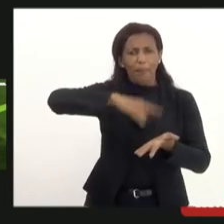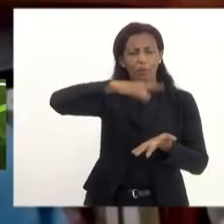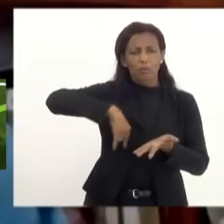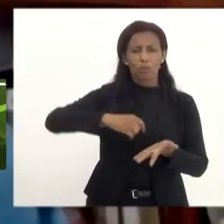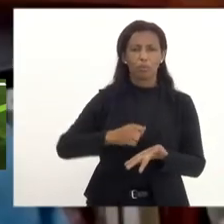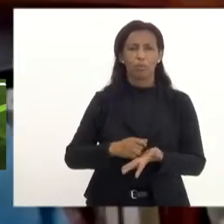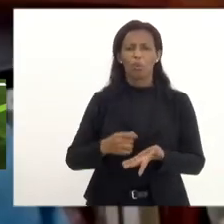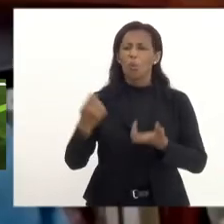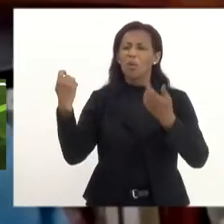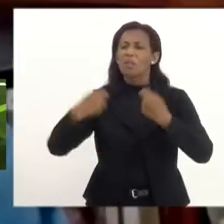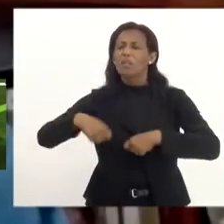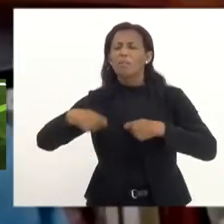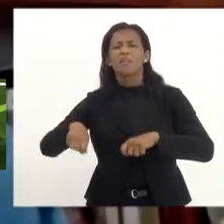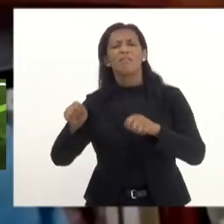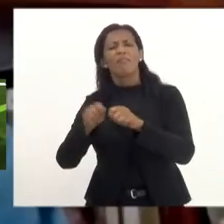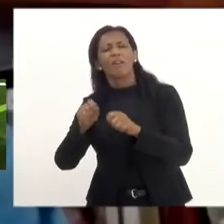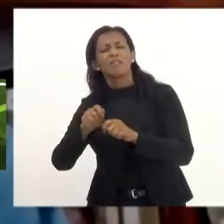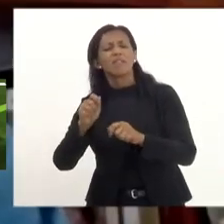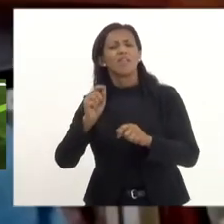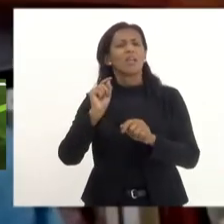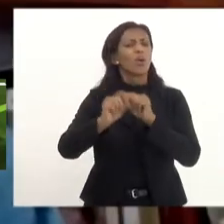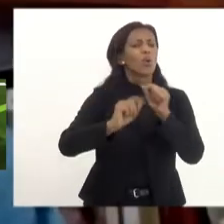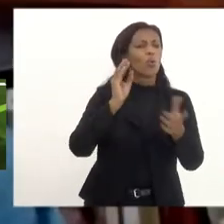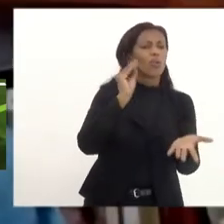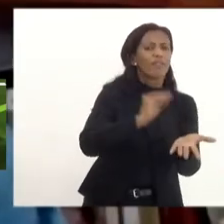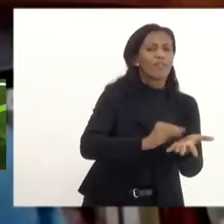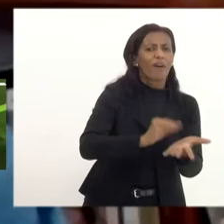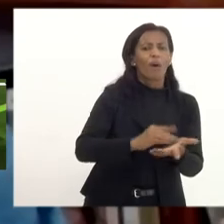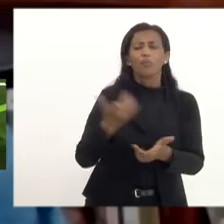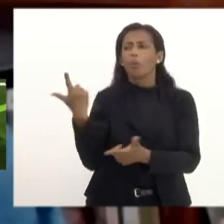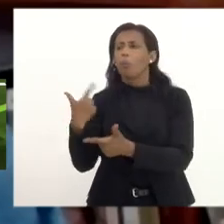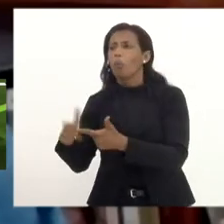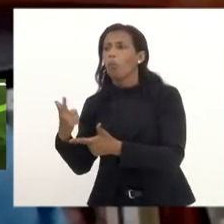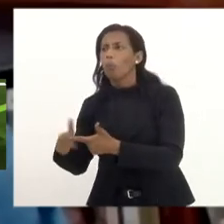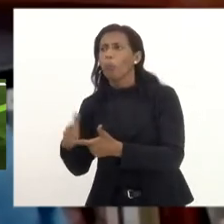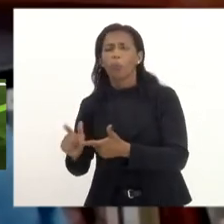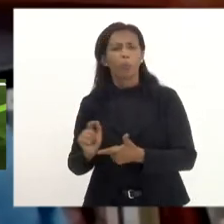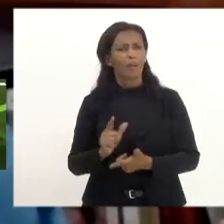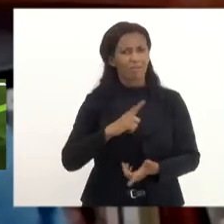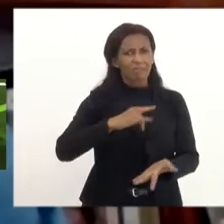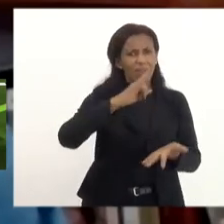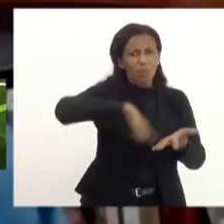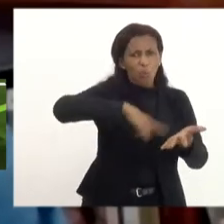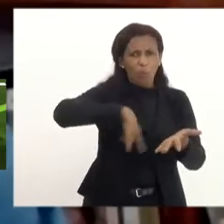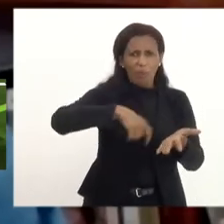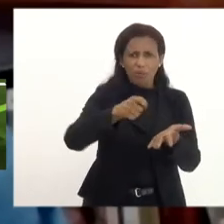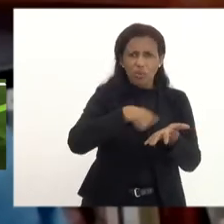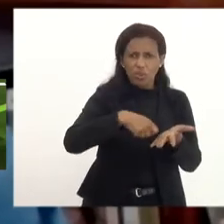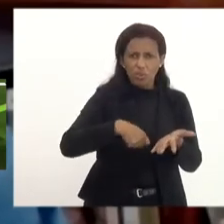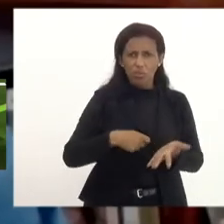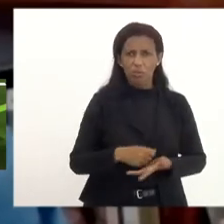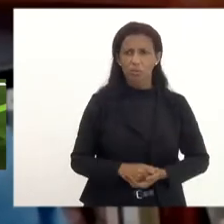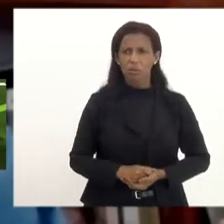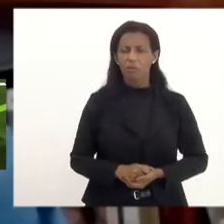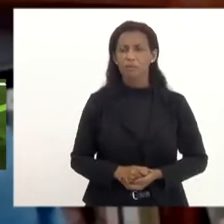que precisa fazer, o que falta, quais são os gargalos? Existe algum documento escrito sobre isso?